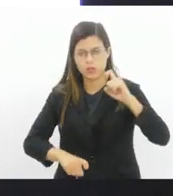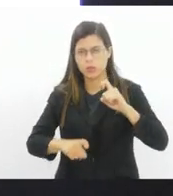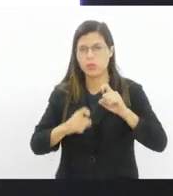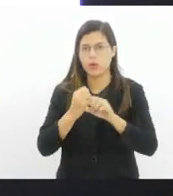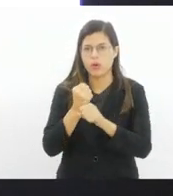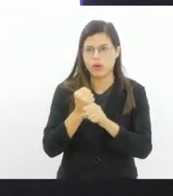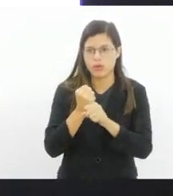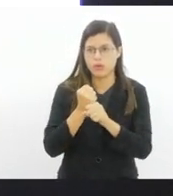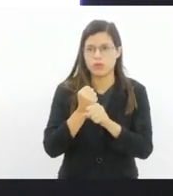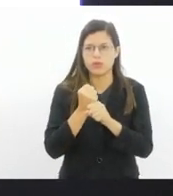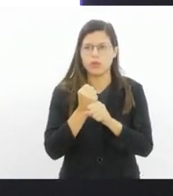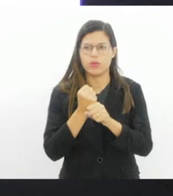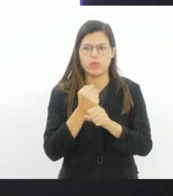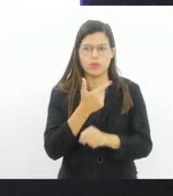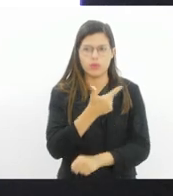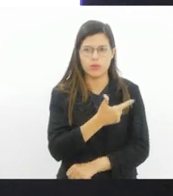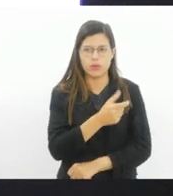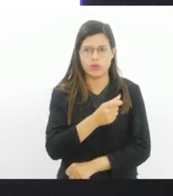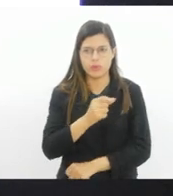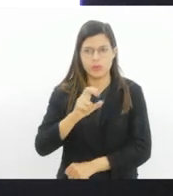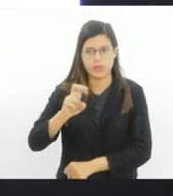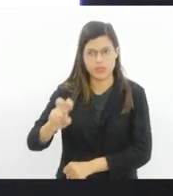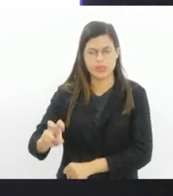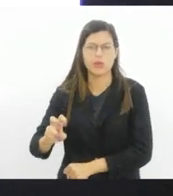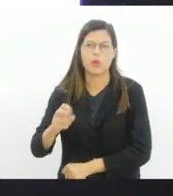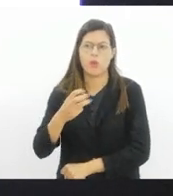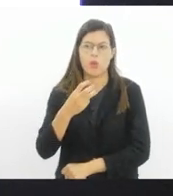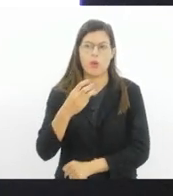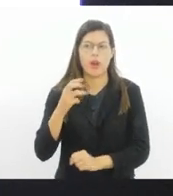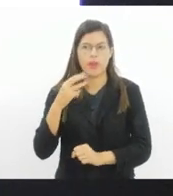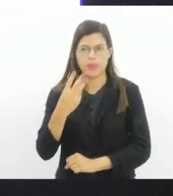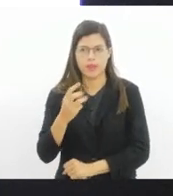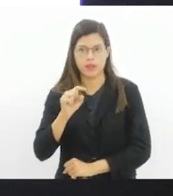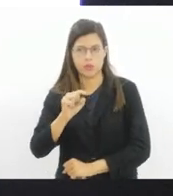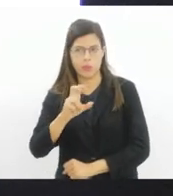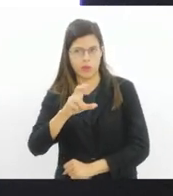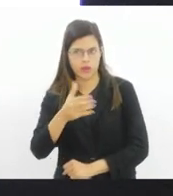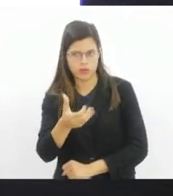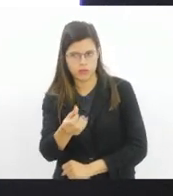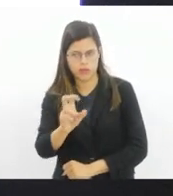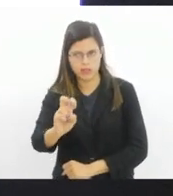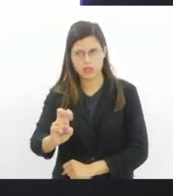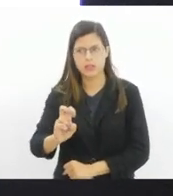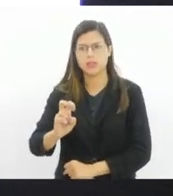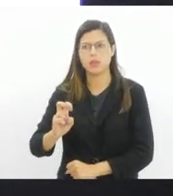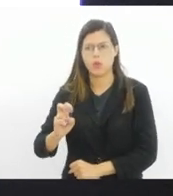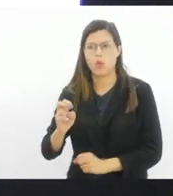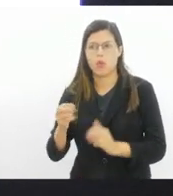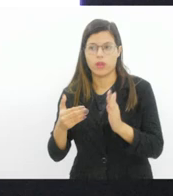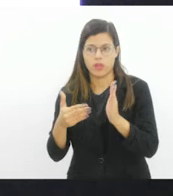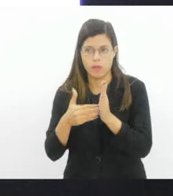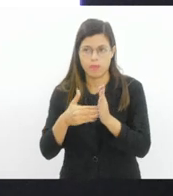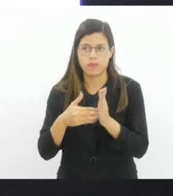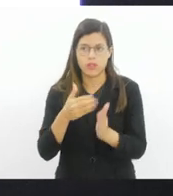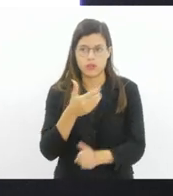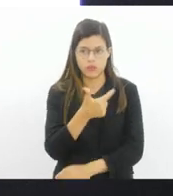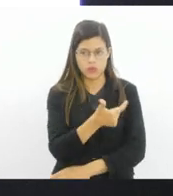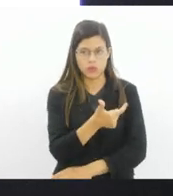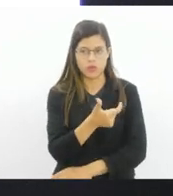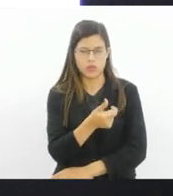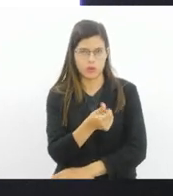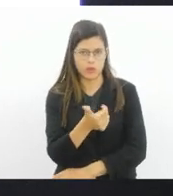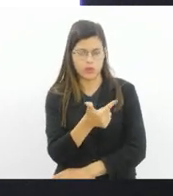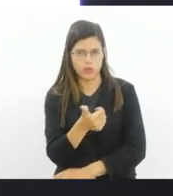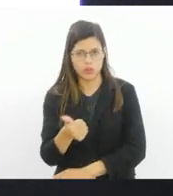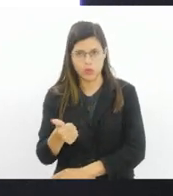2005, 3.565 vítimas, chega a 6.075 em 2012, e depois a gente vê uma